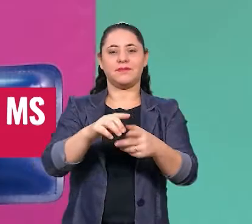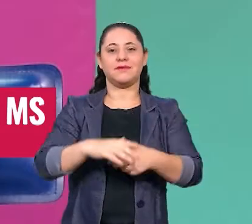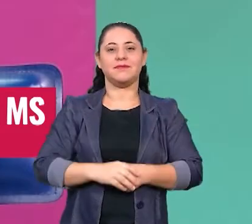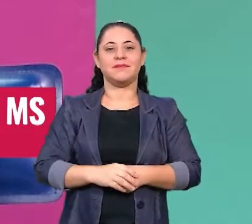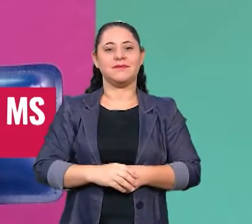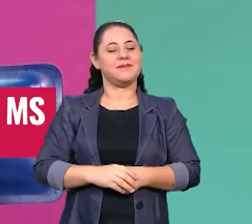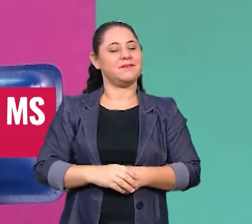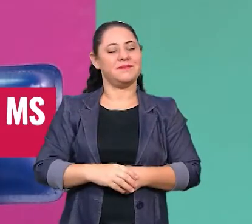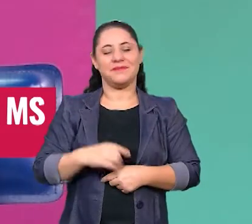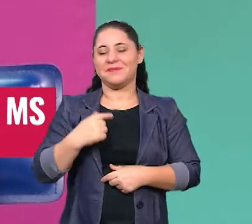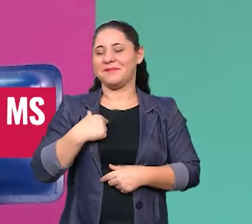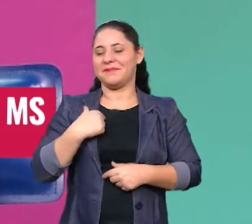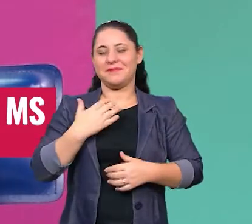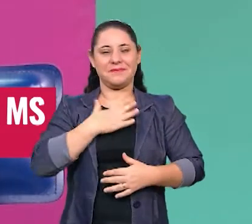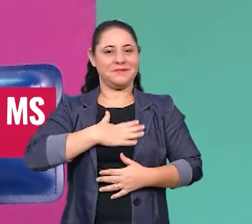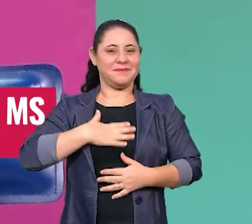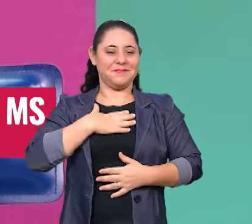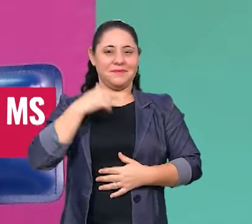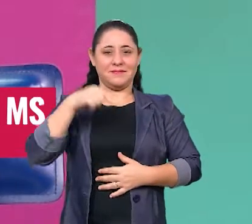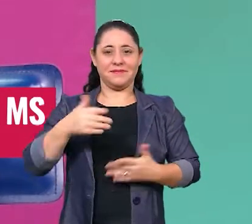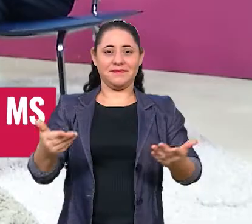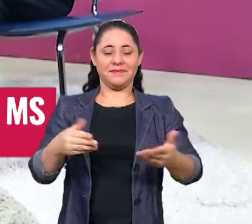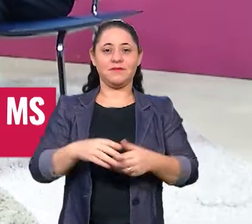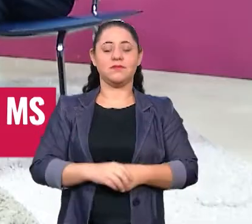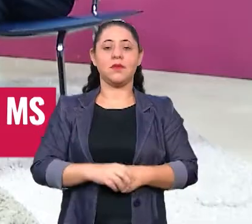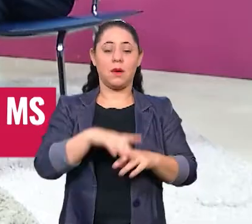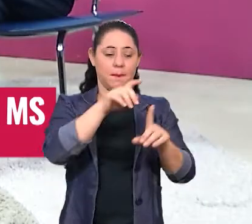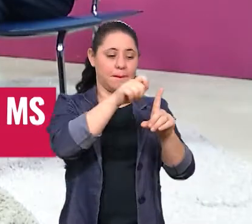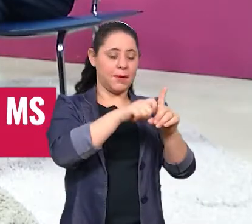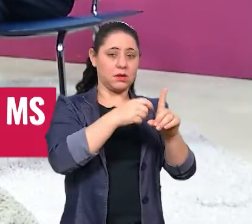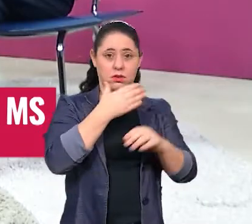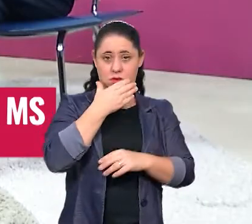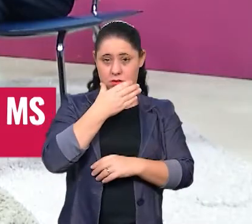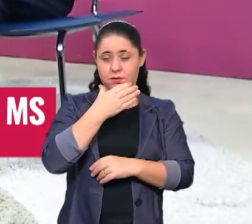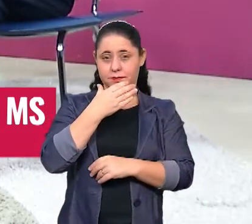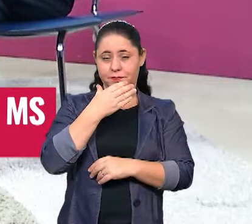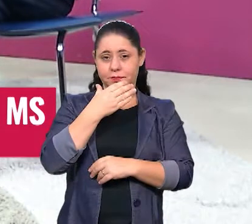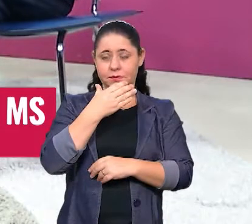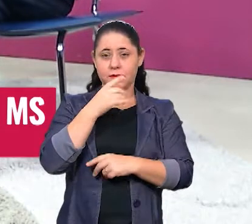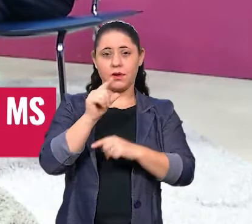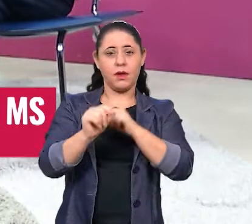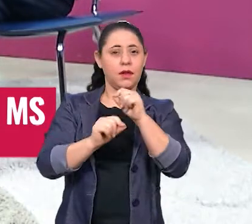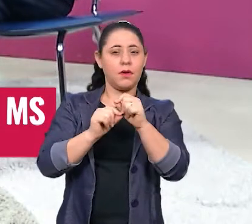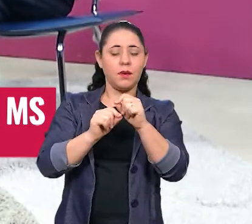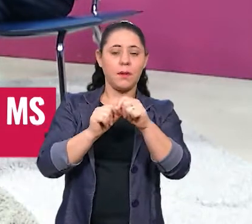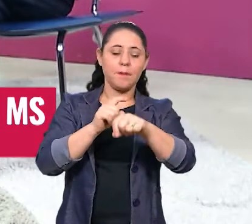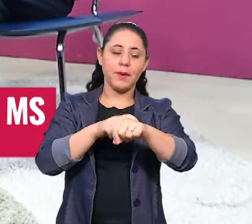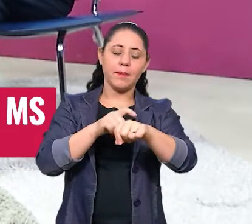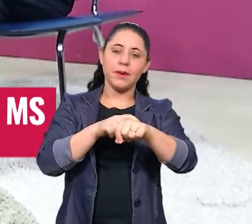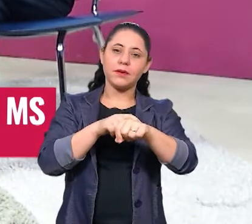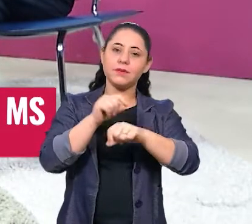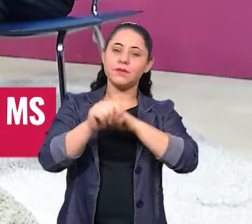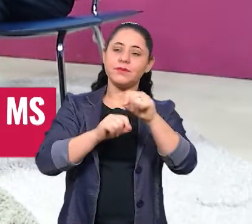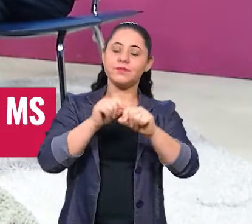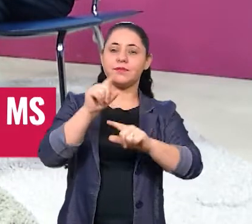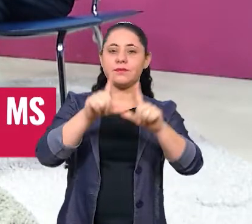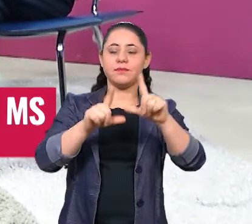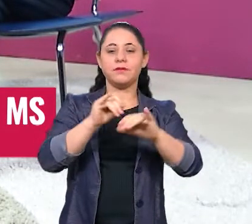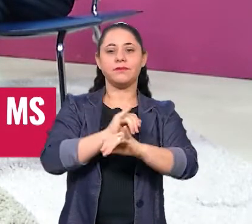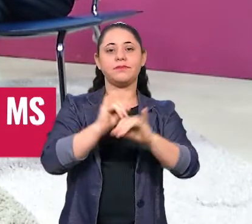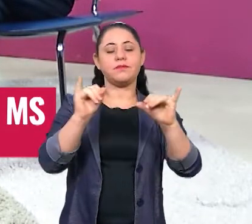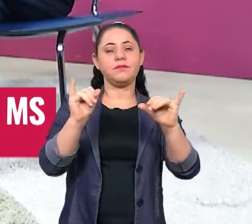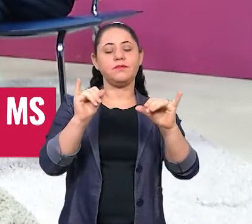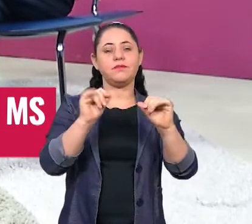também. Graças, Jaquel. É um prazer estar aqui com vocês. Esse mês de dezembro nós tiramos um tempinho aqui nos programas da